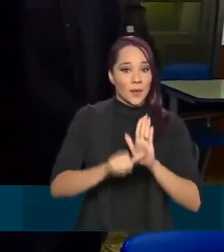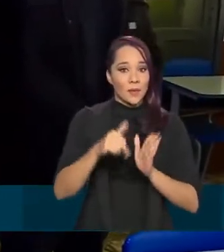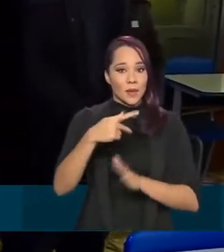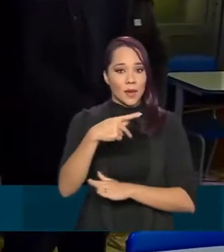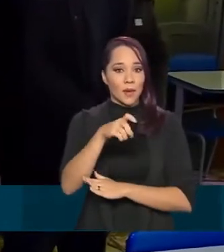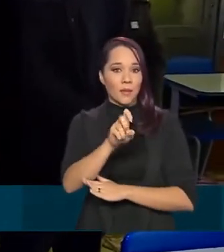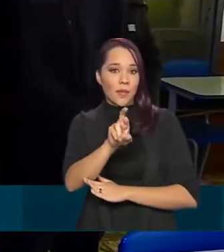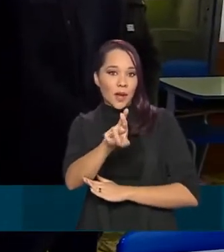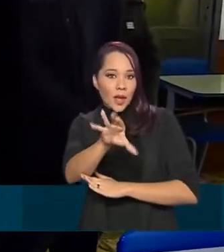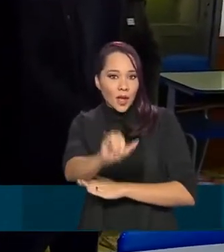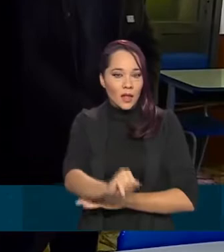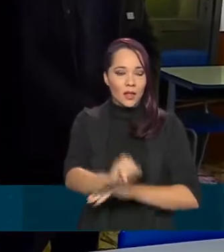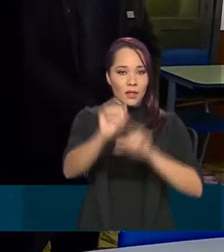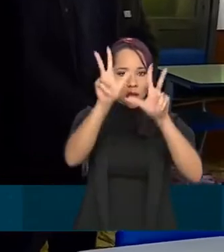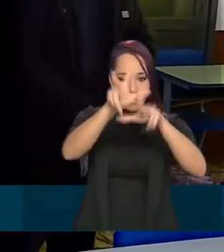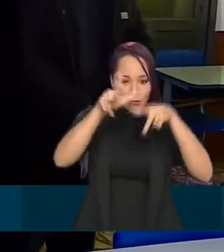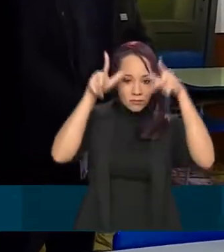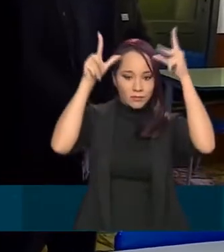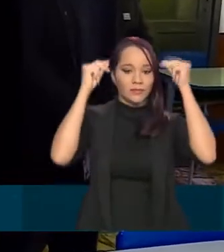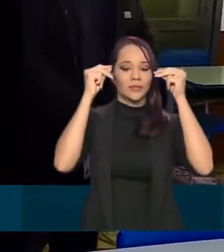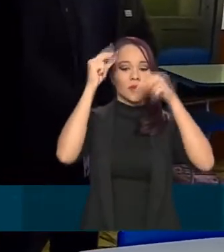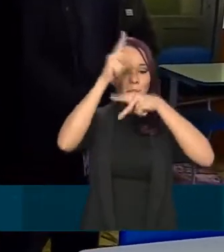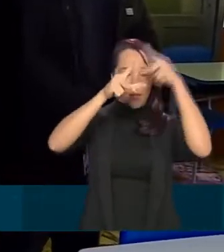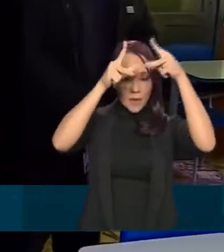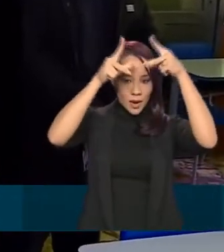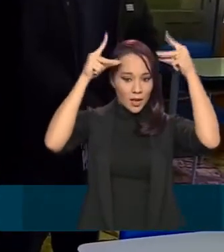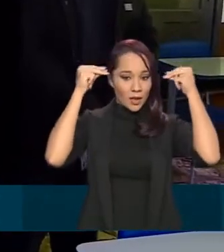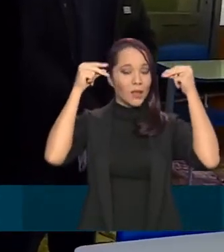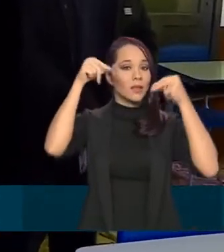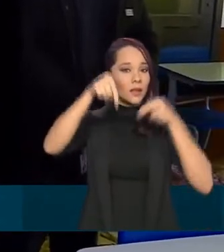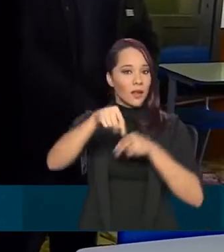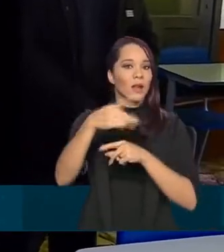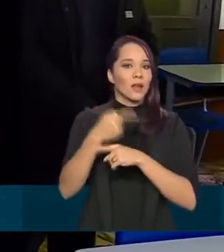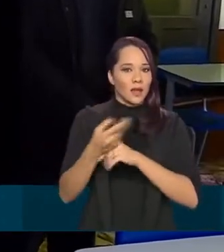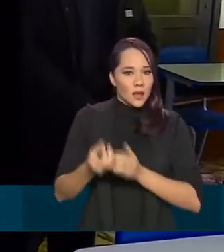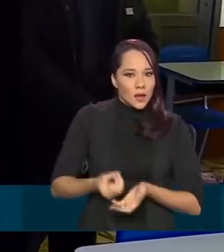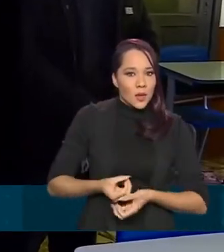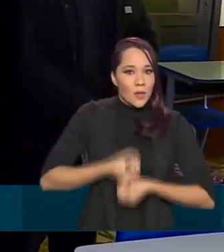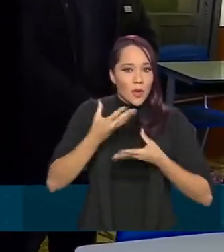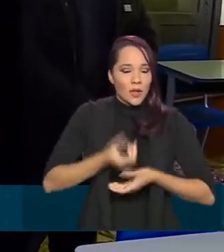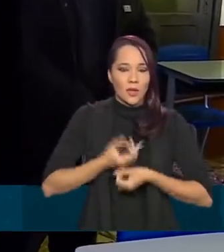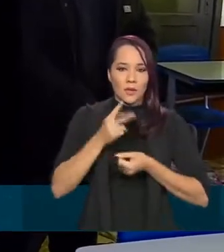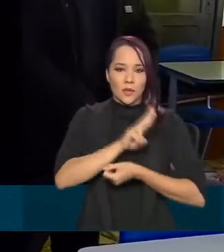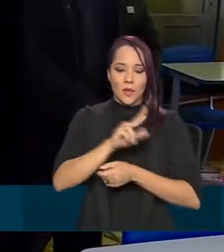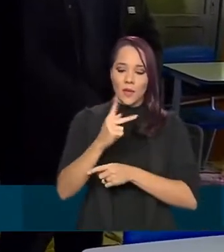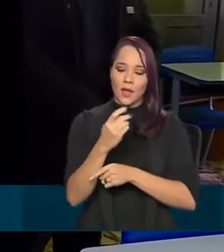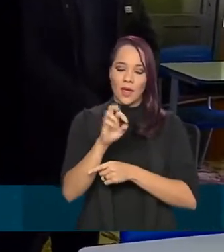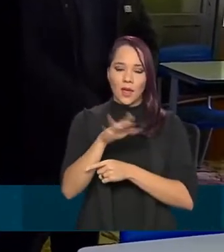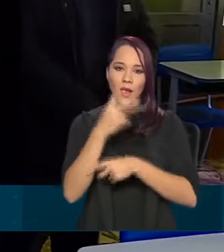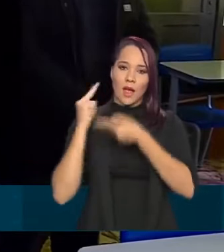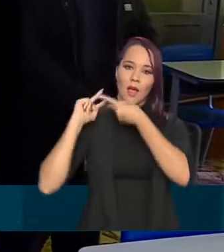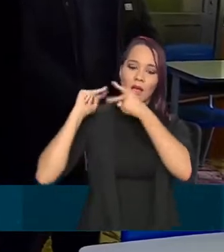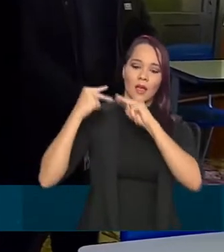Região tradicionalista, presidente. Presentei o senhor com o poema Herança de um Pago.